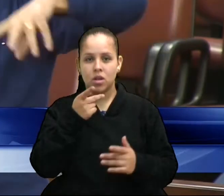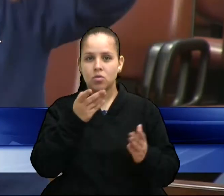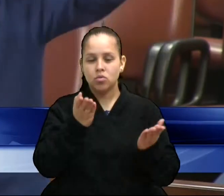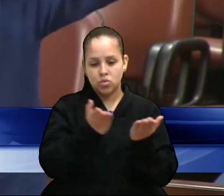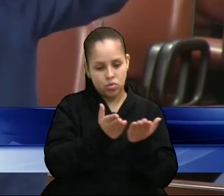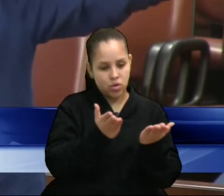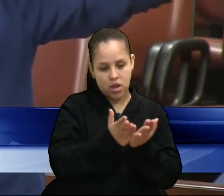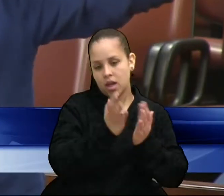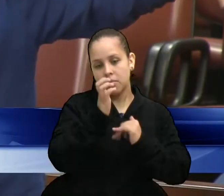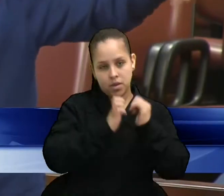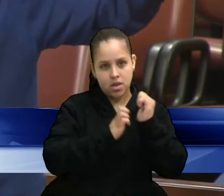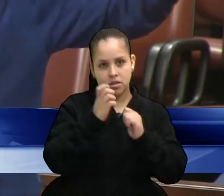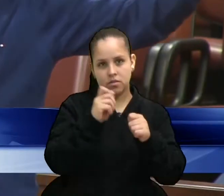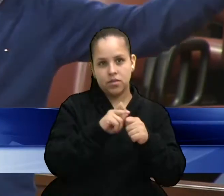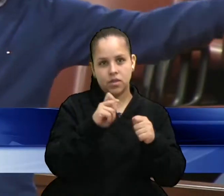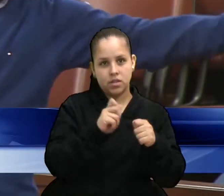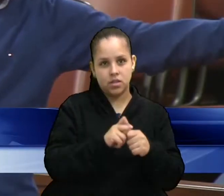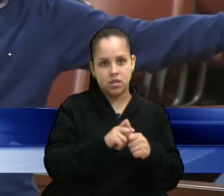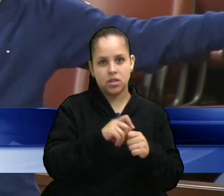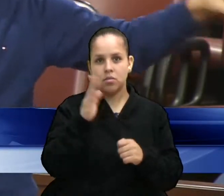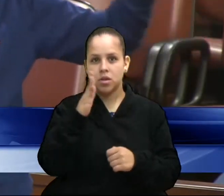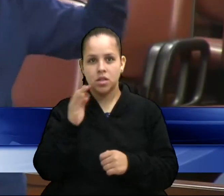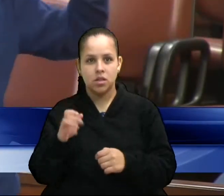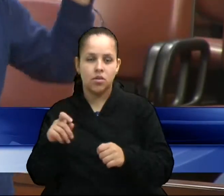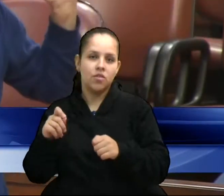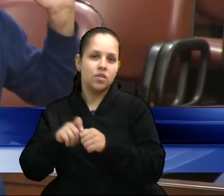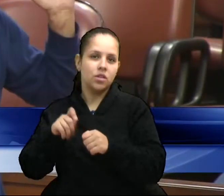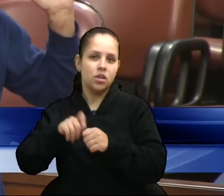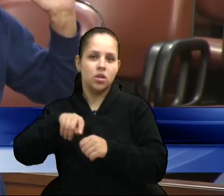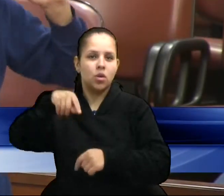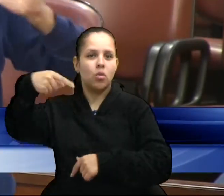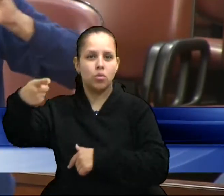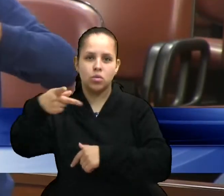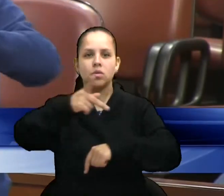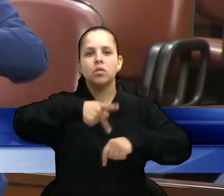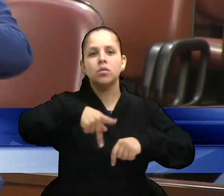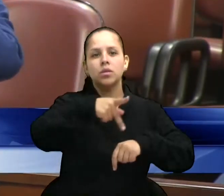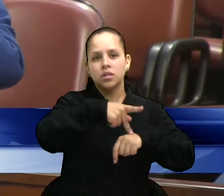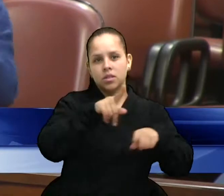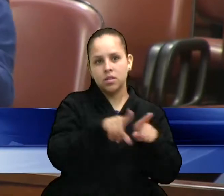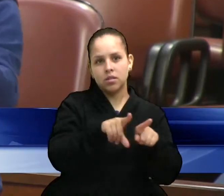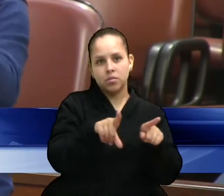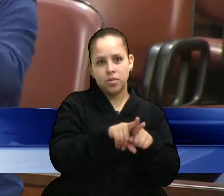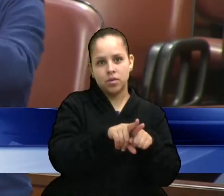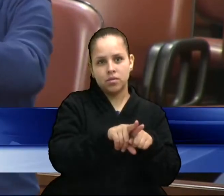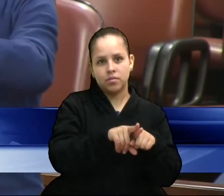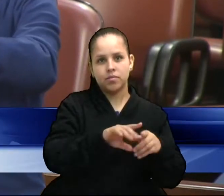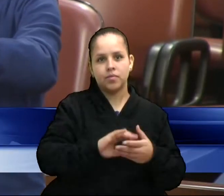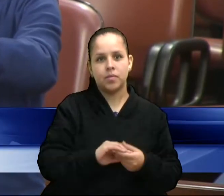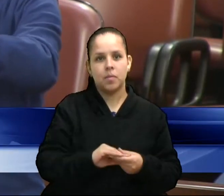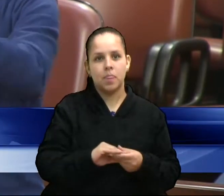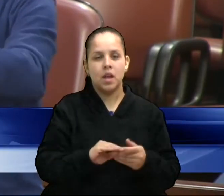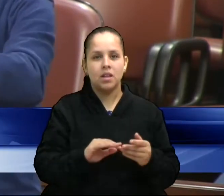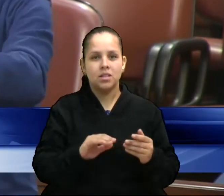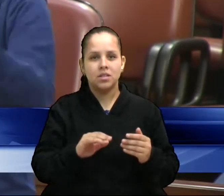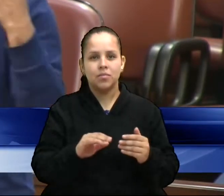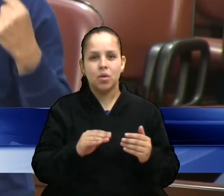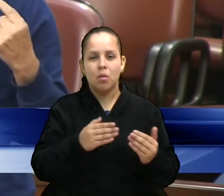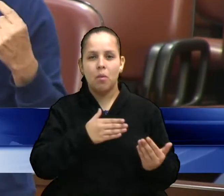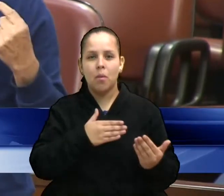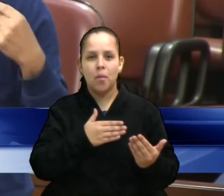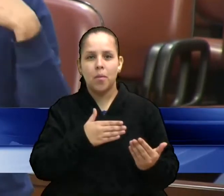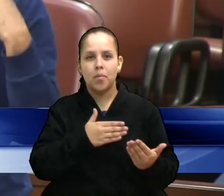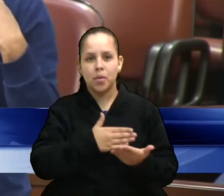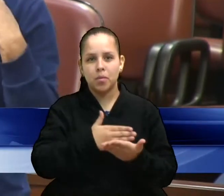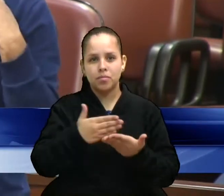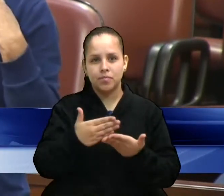fez a nível de Brasil, e já fizemos isso no Chile, já fizemos isso no Uruguai, e tem aparecido nessa linha. Então veja bem,